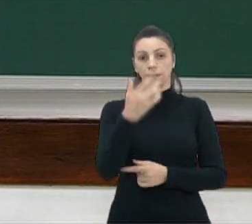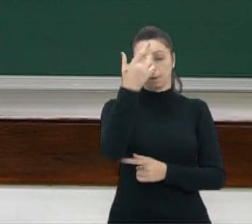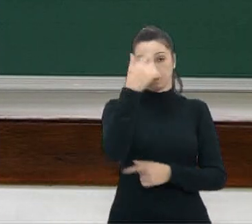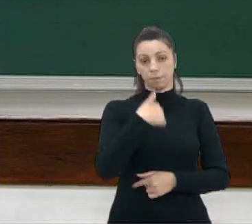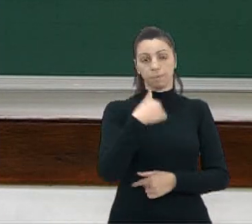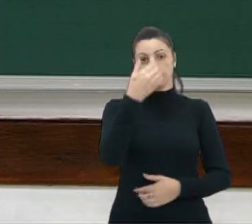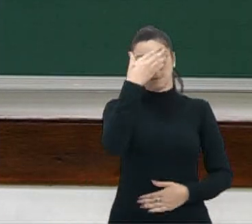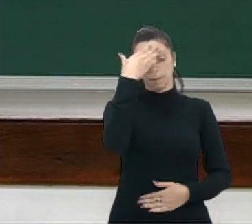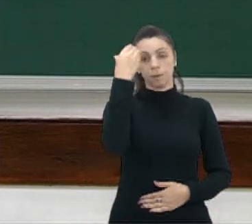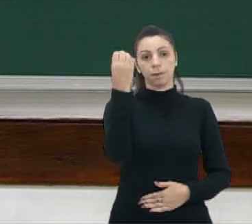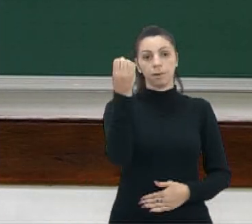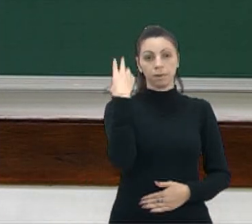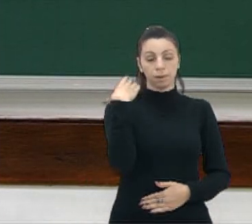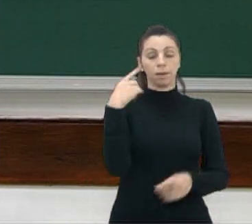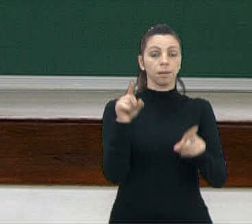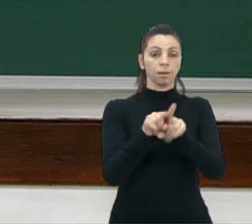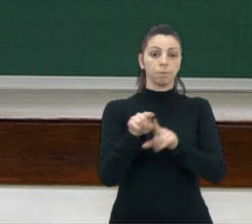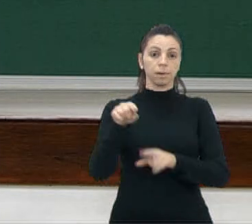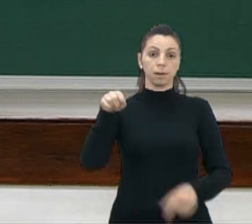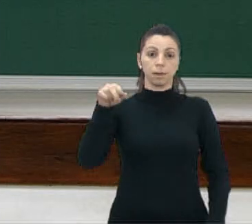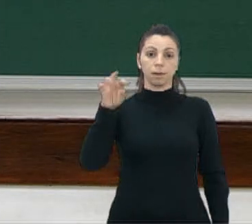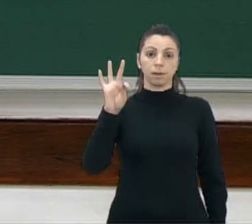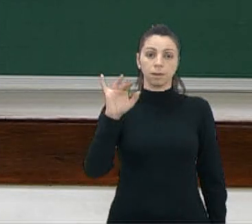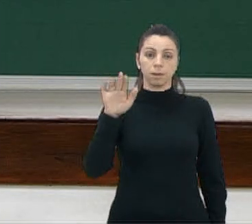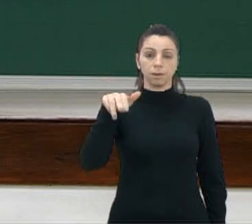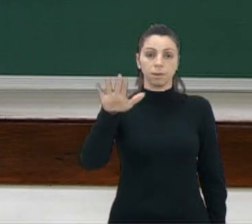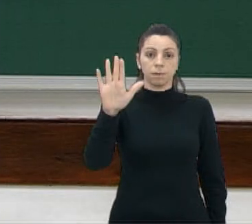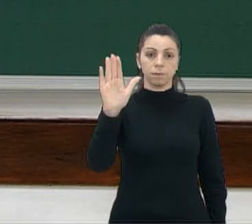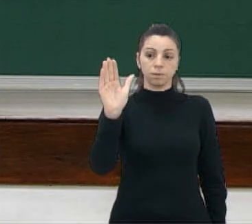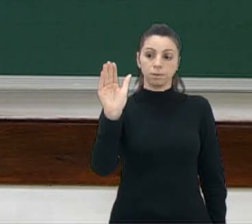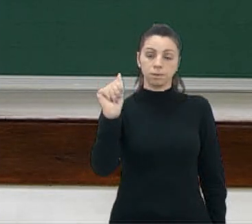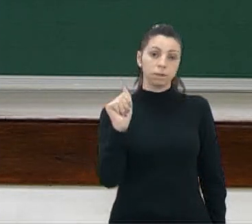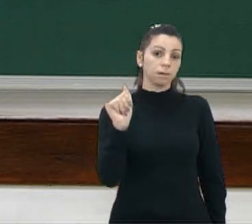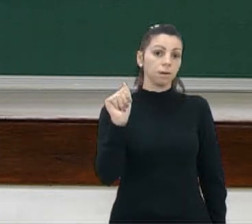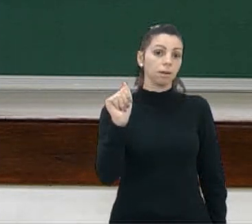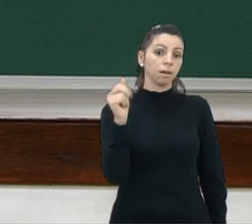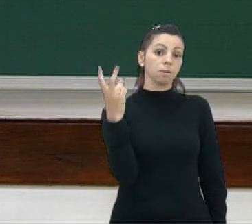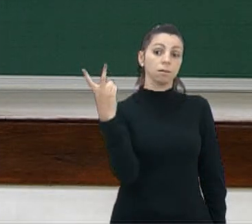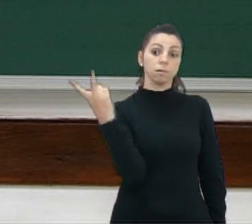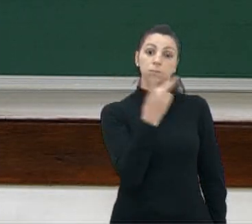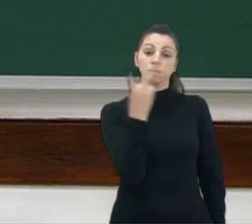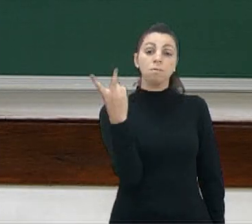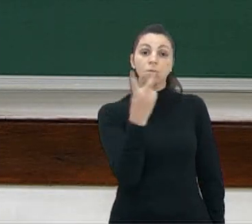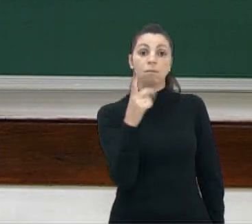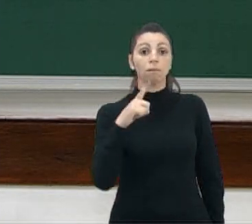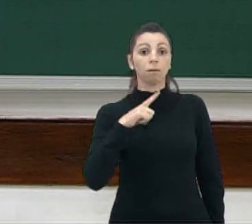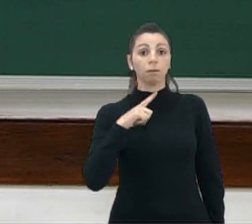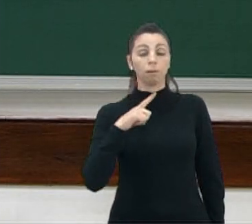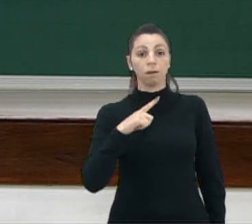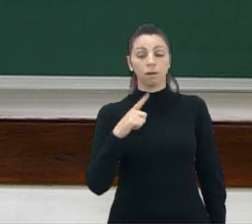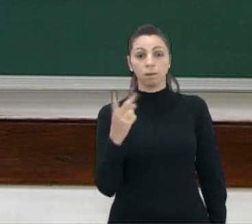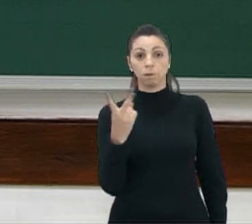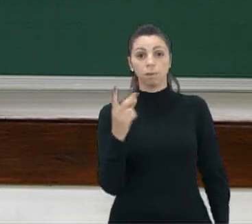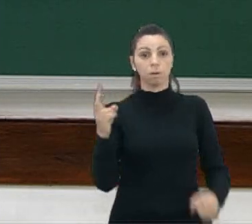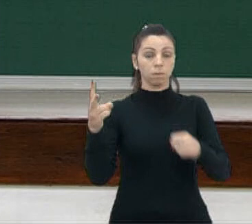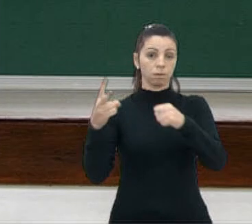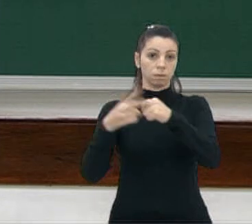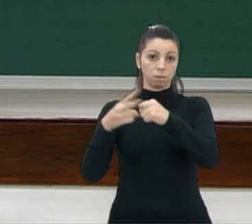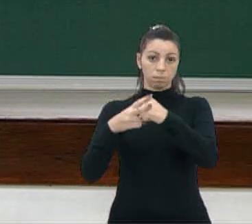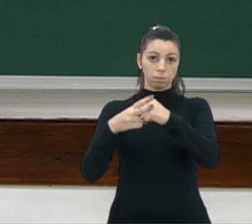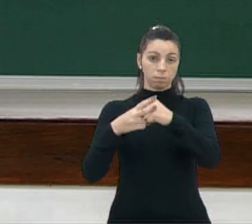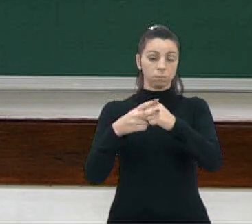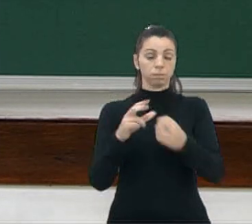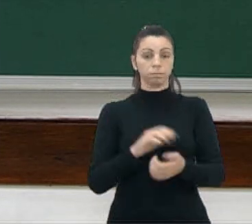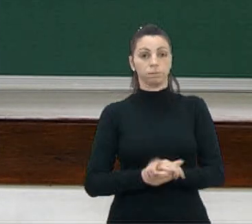tinha. Então, nós temos duas orações. Agora sim, um período composto. Como na letra D. O primeiro personagem falava de